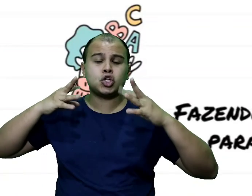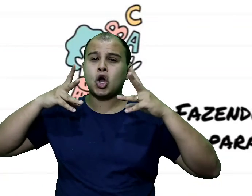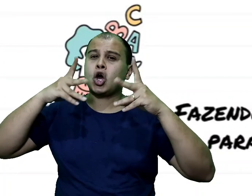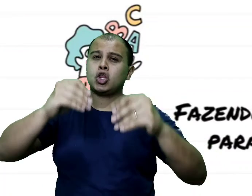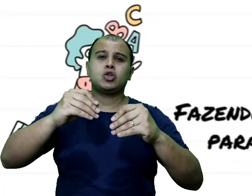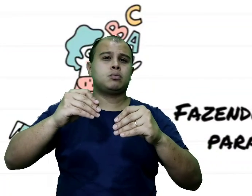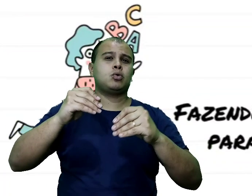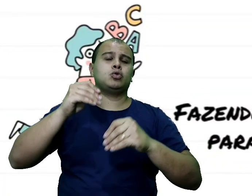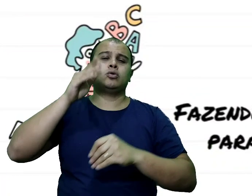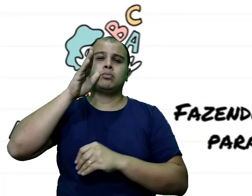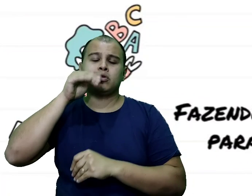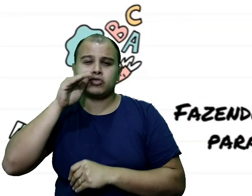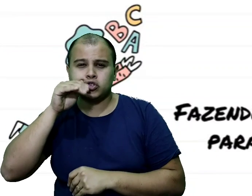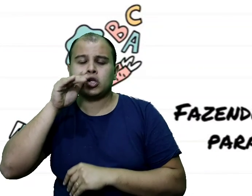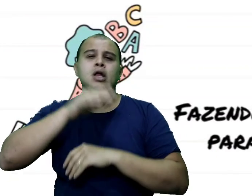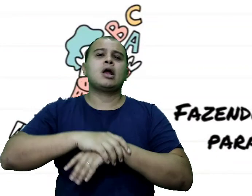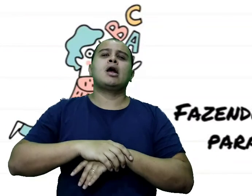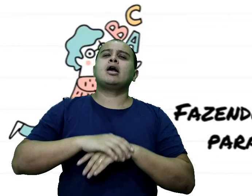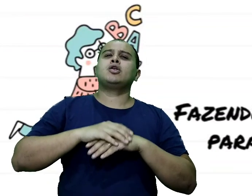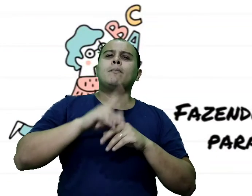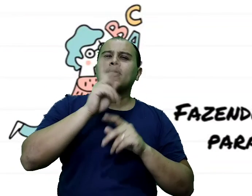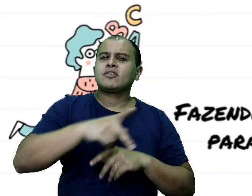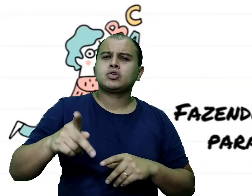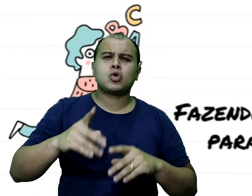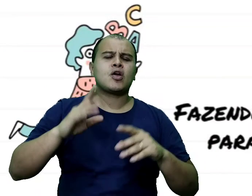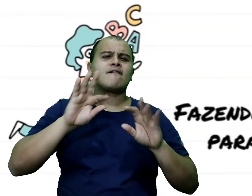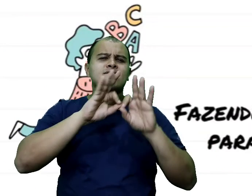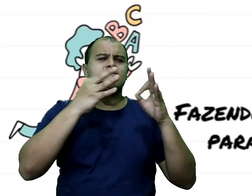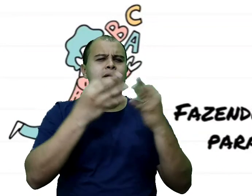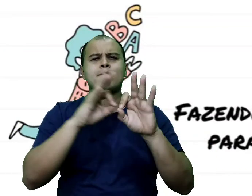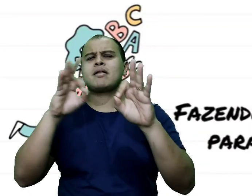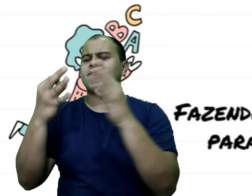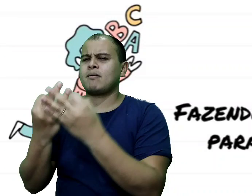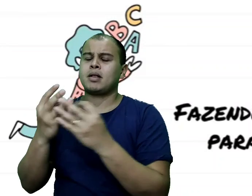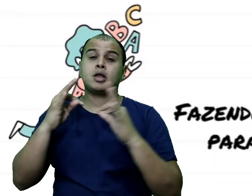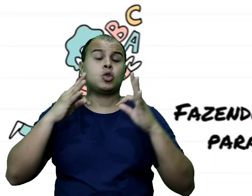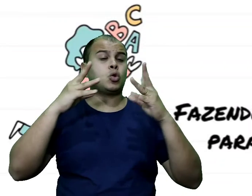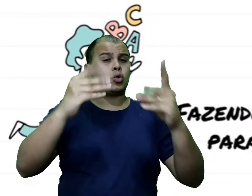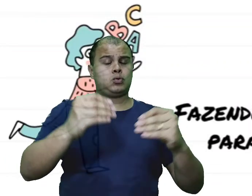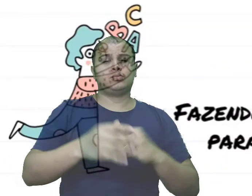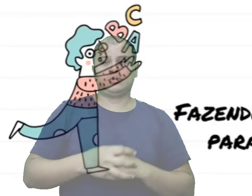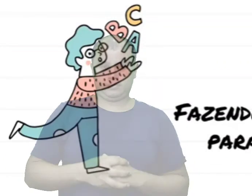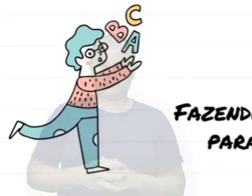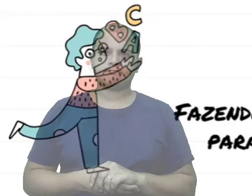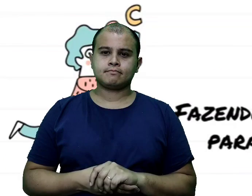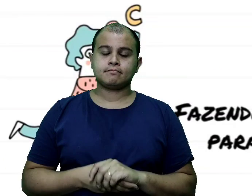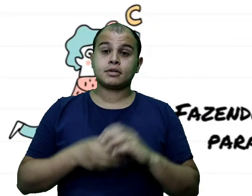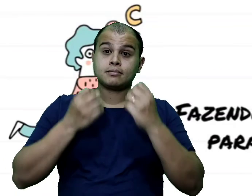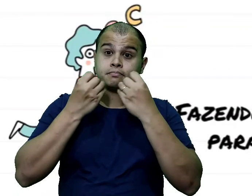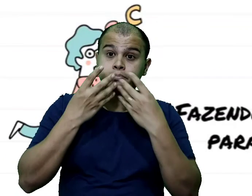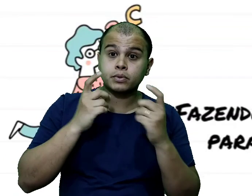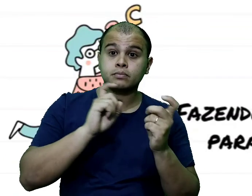de todo mundo, das crianças, das famílias. Então a gente tem que ter tranquilidade neste momento.